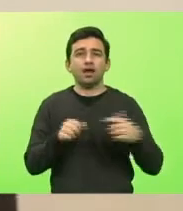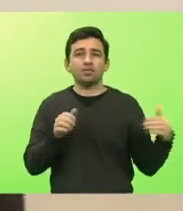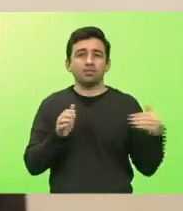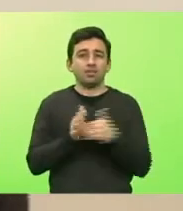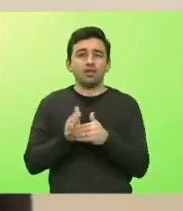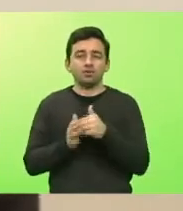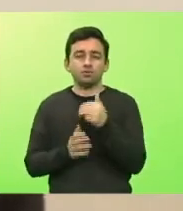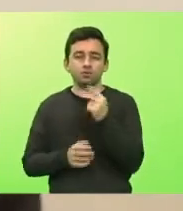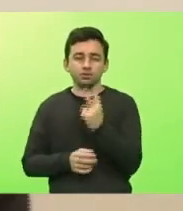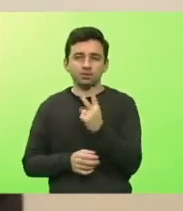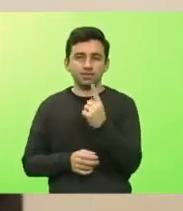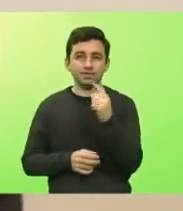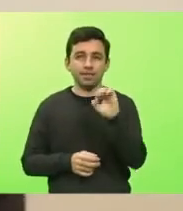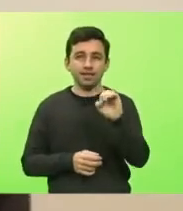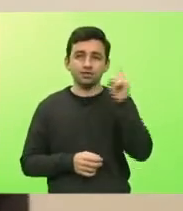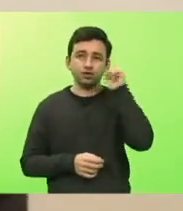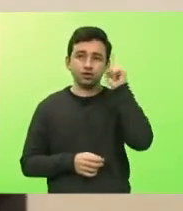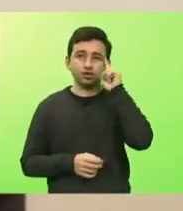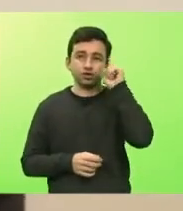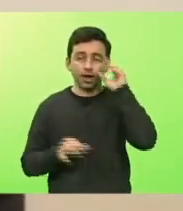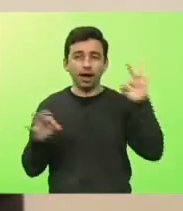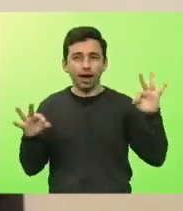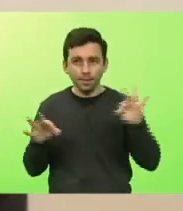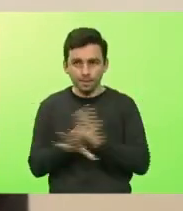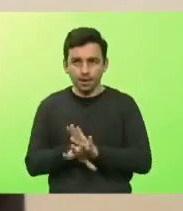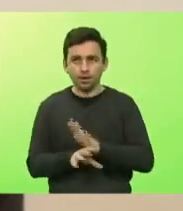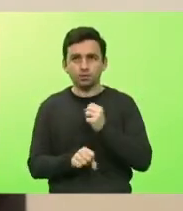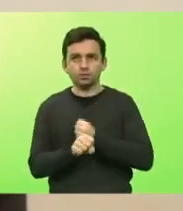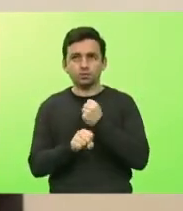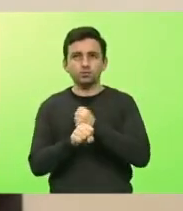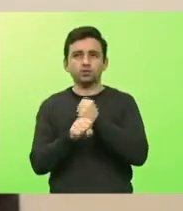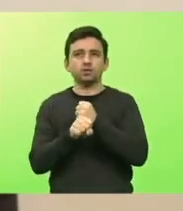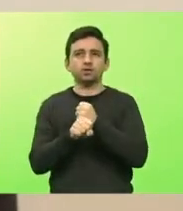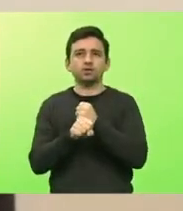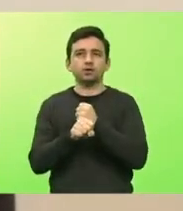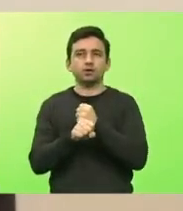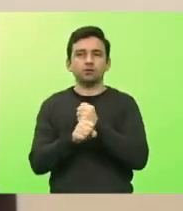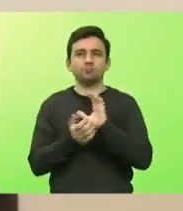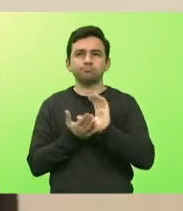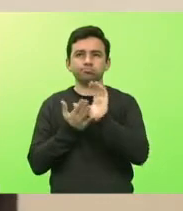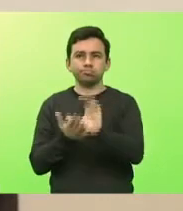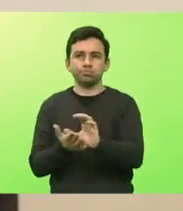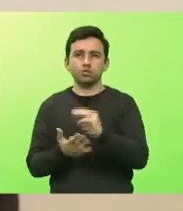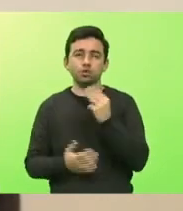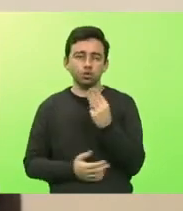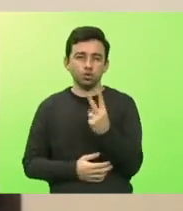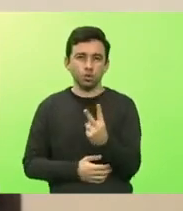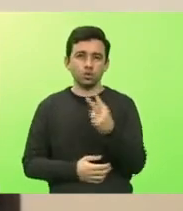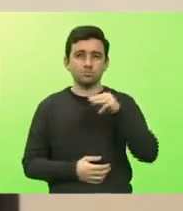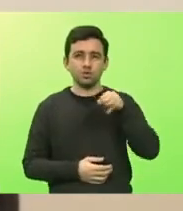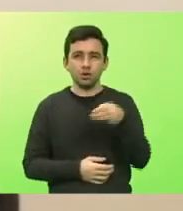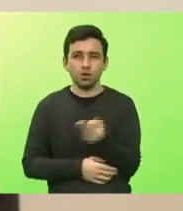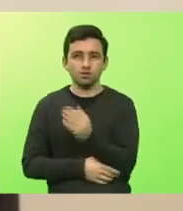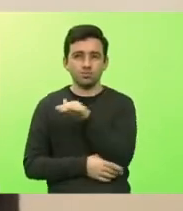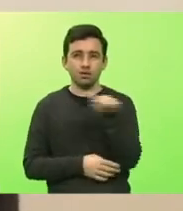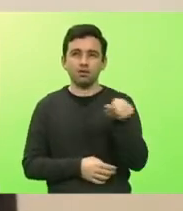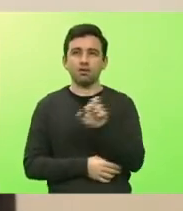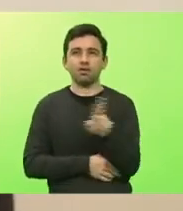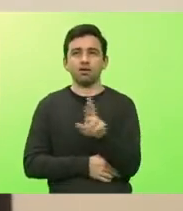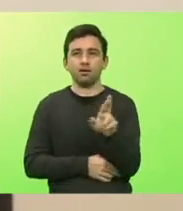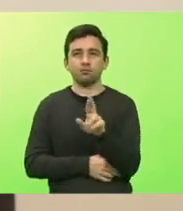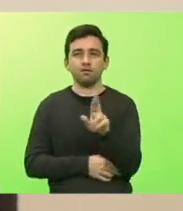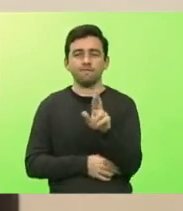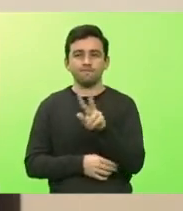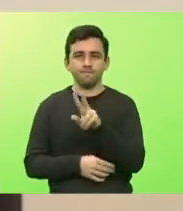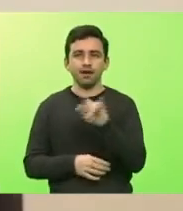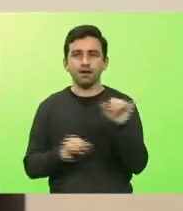para concluir uma obra de investimento de 2 milhões e meio de reais para a conclusão dessa